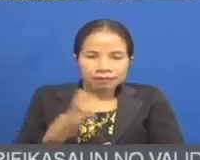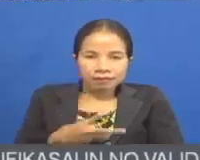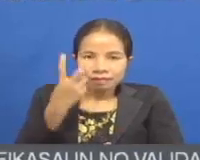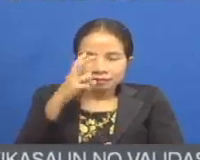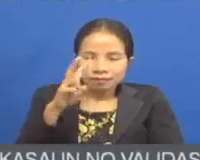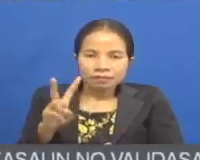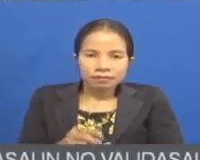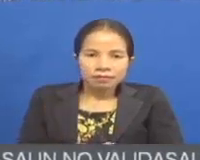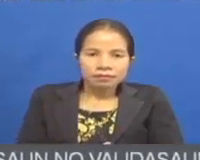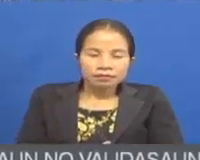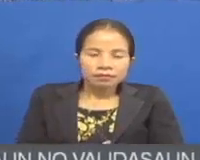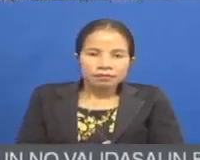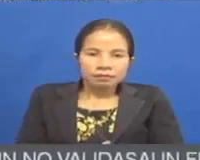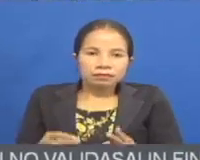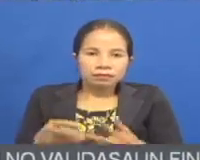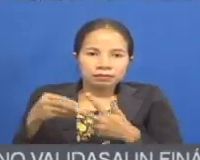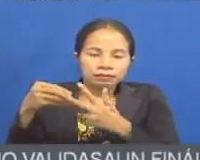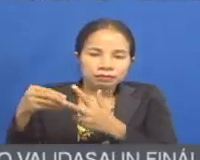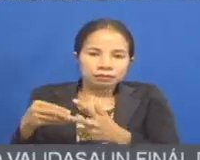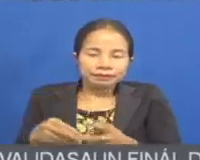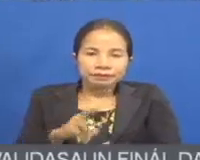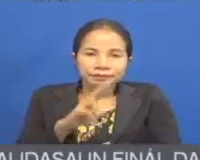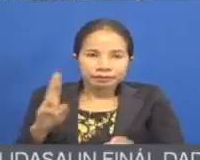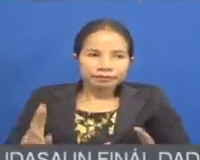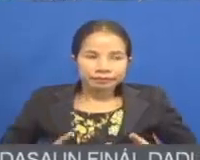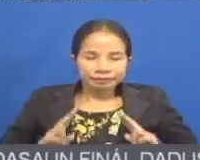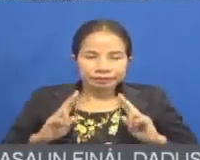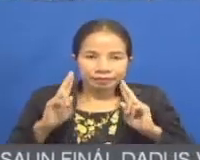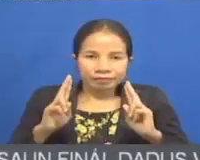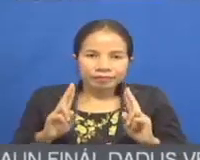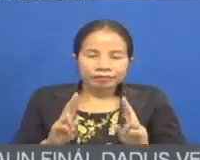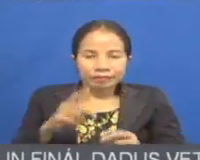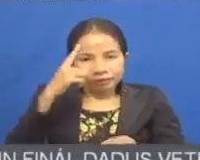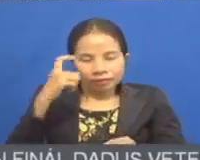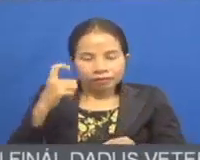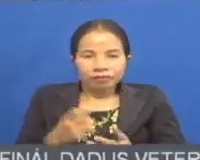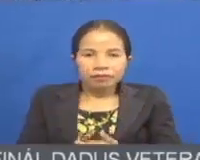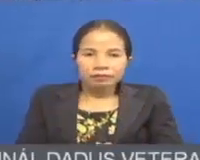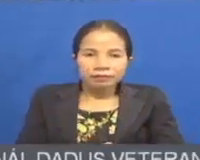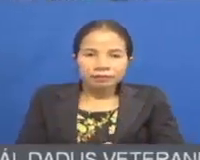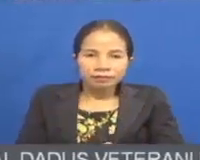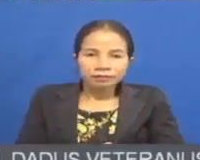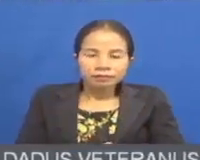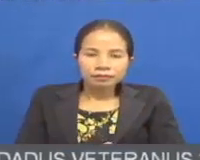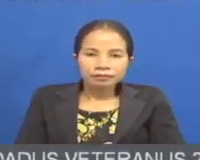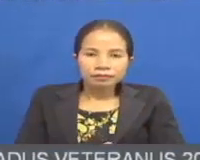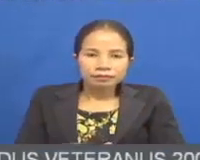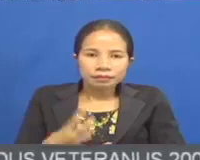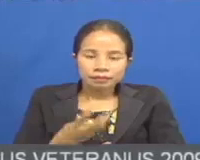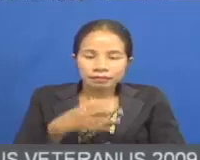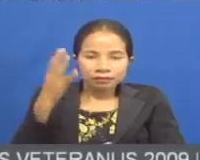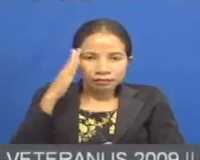ne, ita hare liu ba iha utilizan ferramento. Tamba tuiri ita hotu